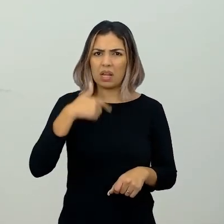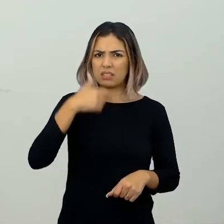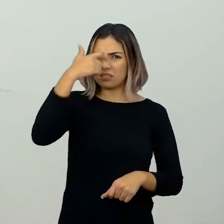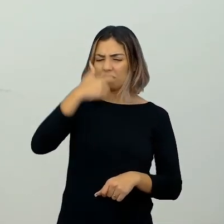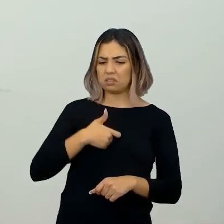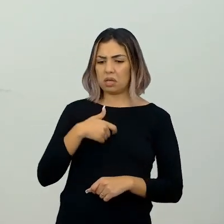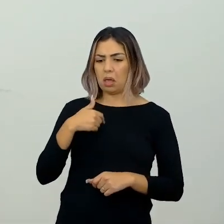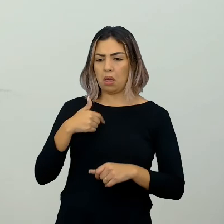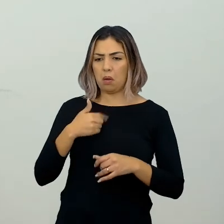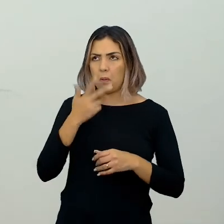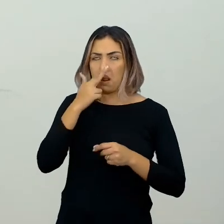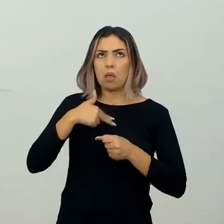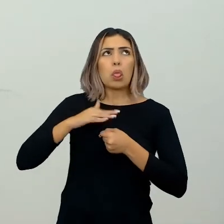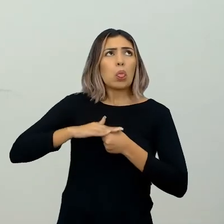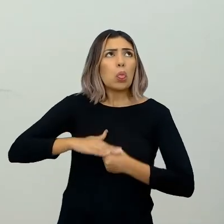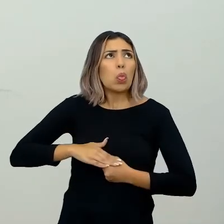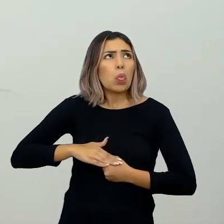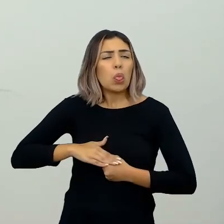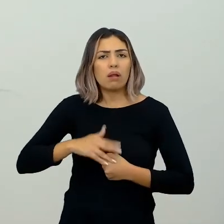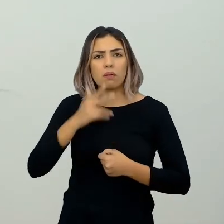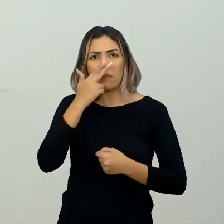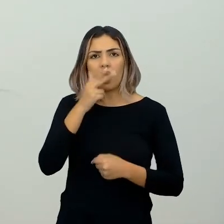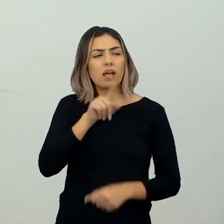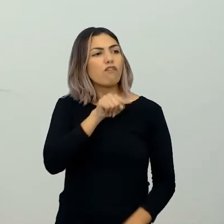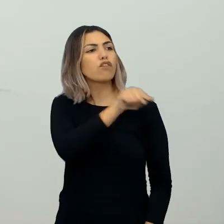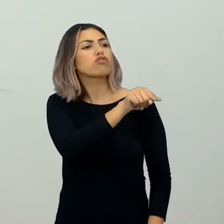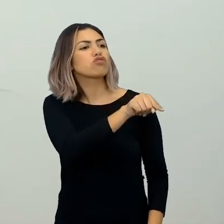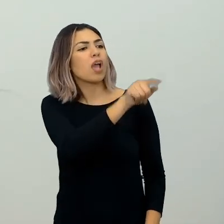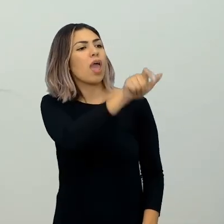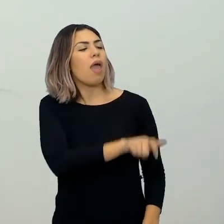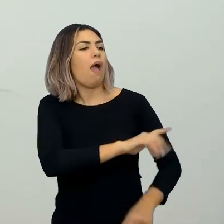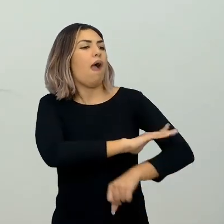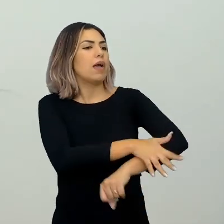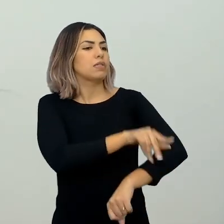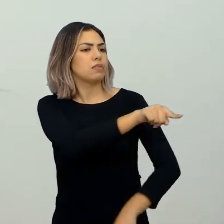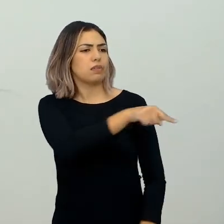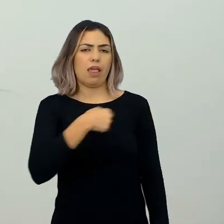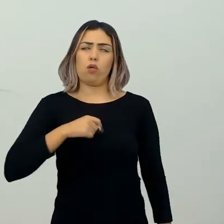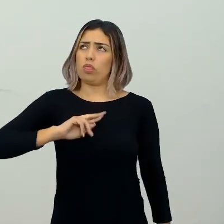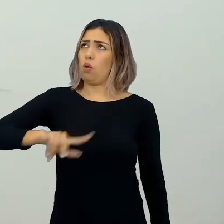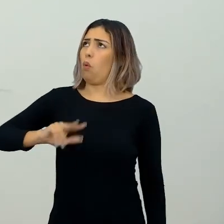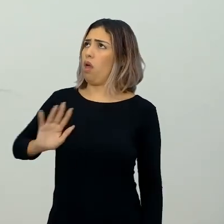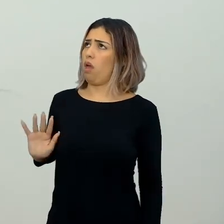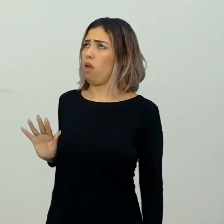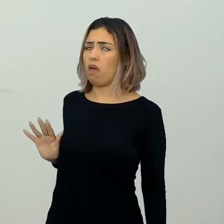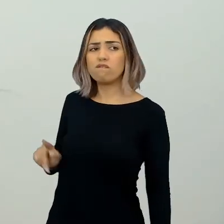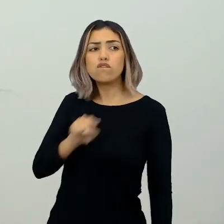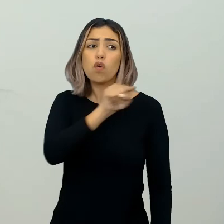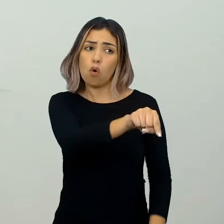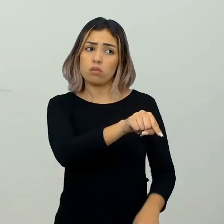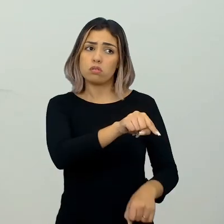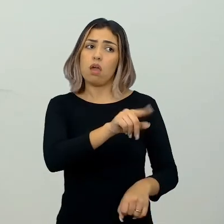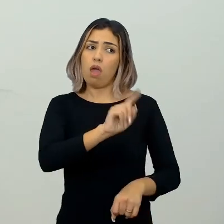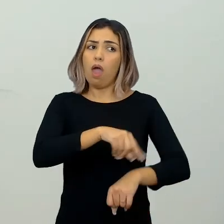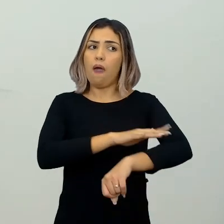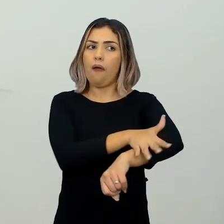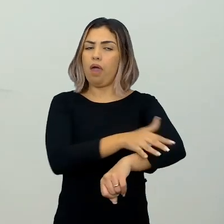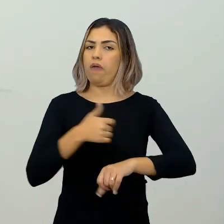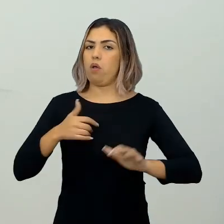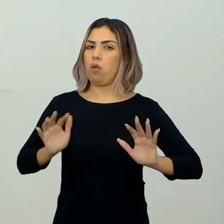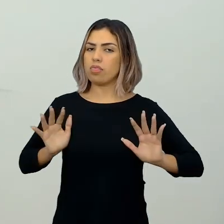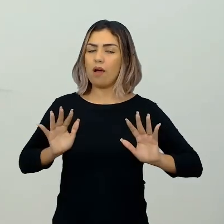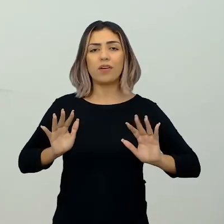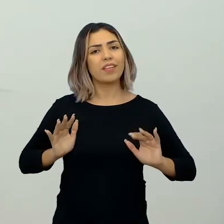Ela não está, fulano é racista, e é só ele, mas eu não sou, e etc. Não, isso é um fenômeno estrutural e,